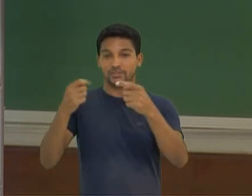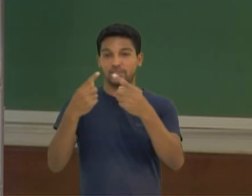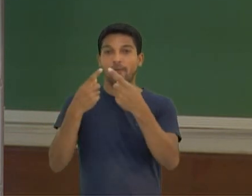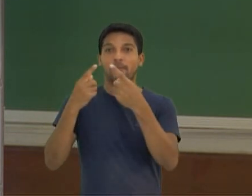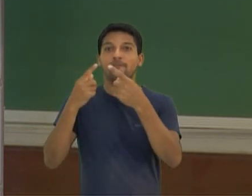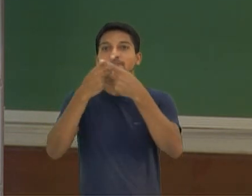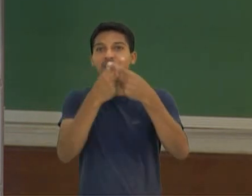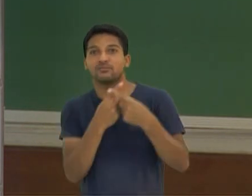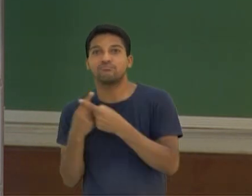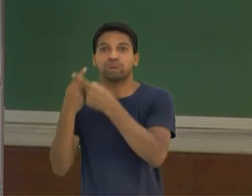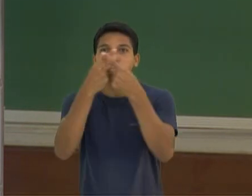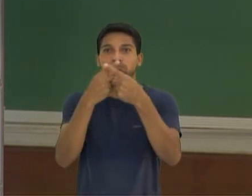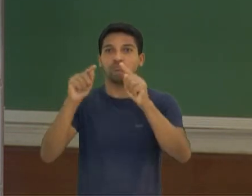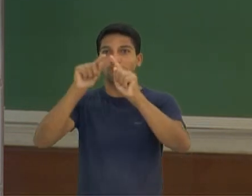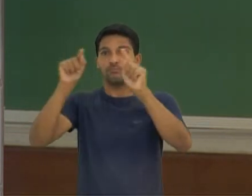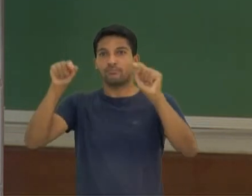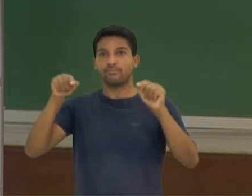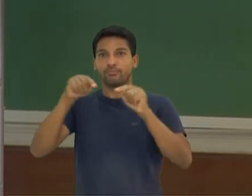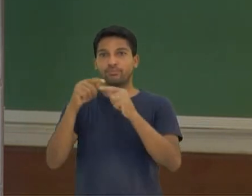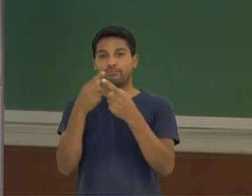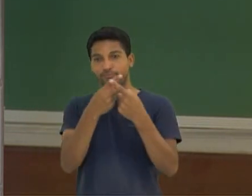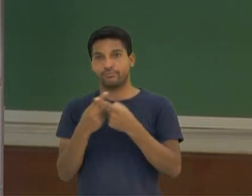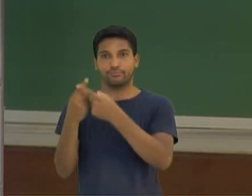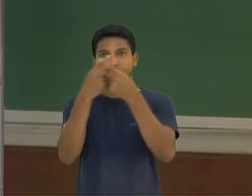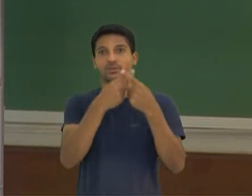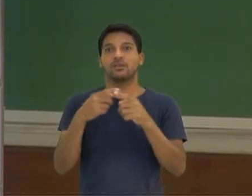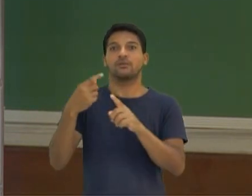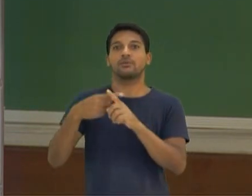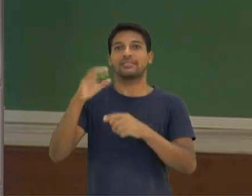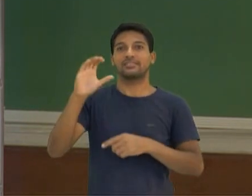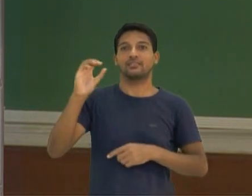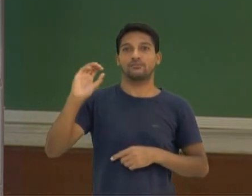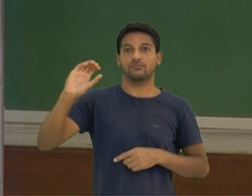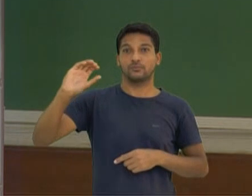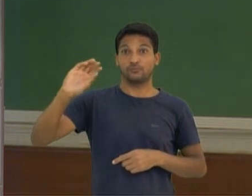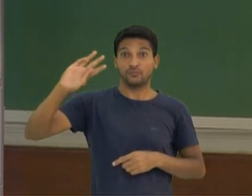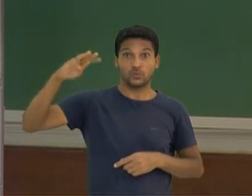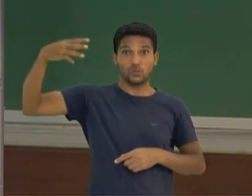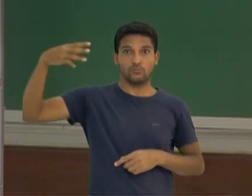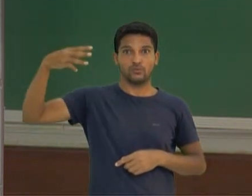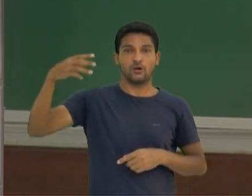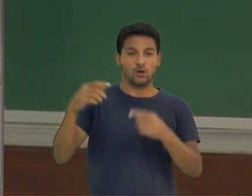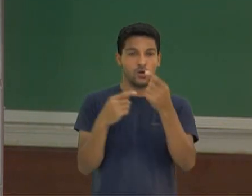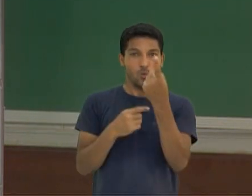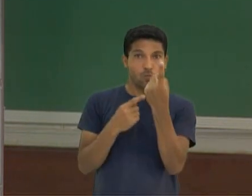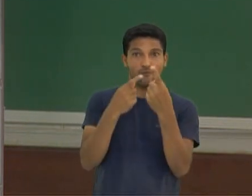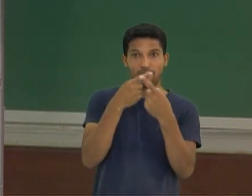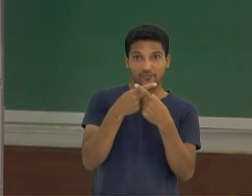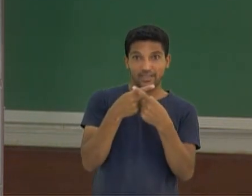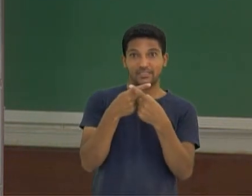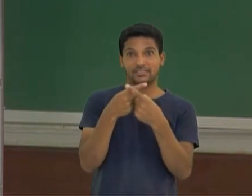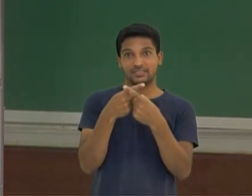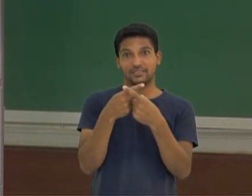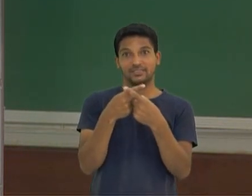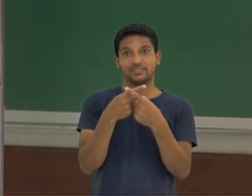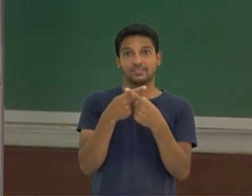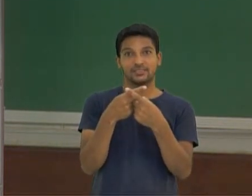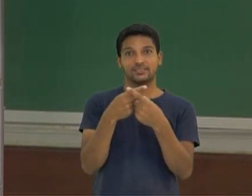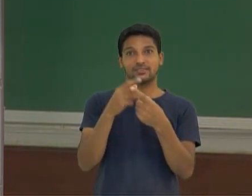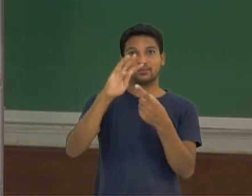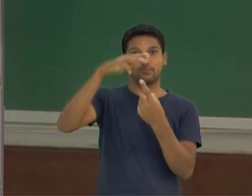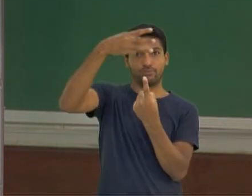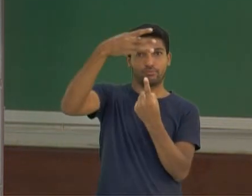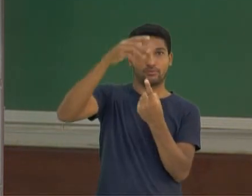Então, é centímetros cúbicos, ok? Como é 1 vezes 1 vezes 1, certo? Fica 1 centímetro cúbico.